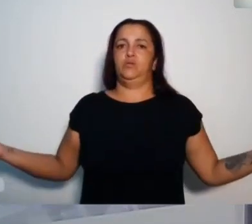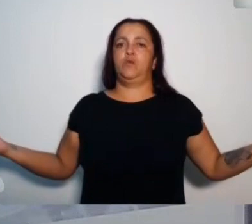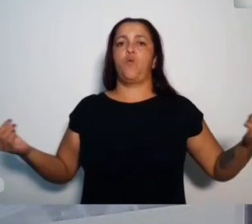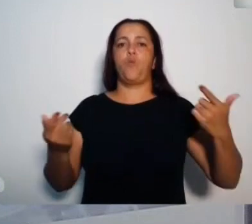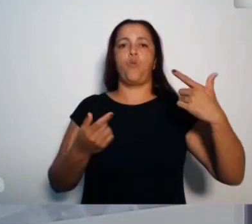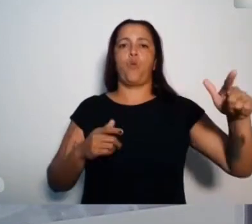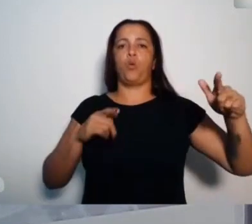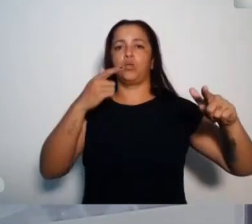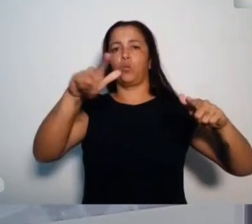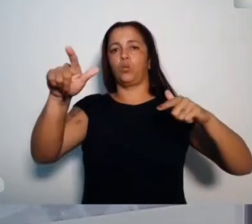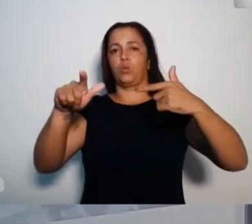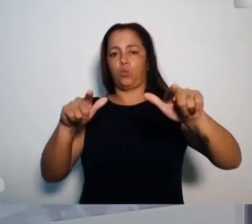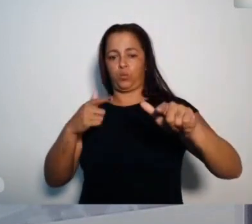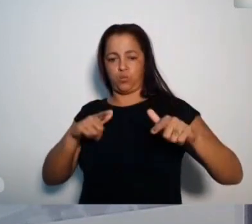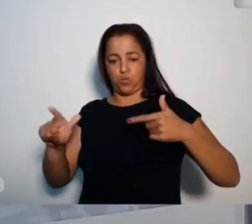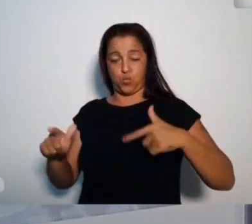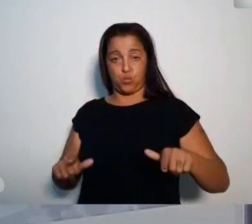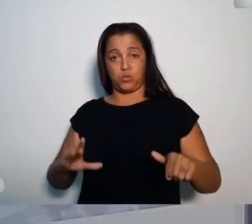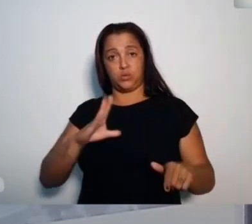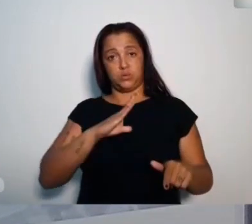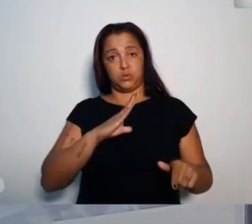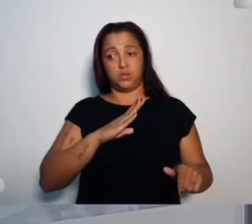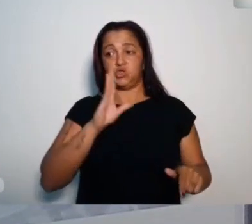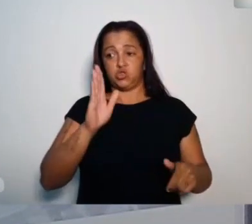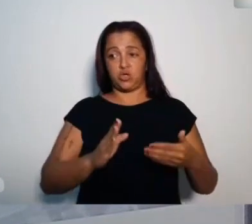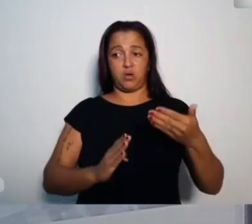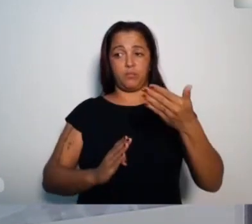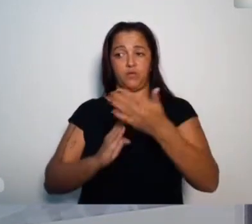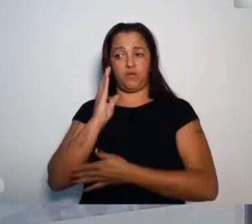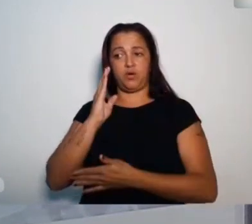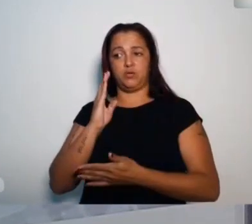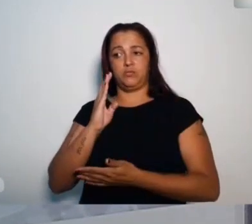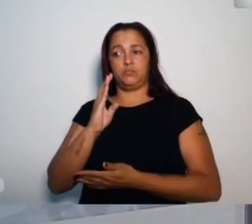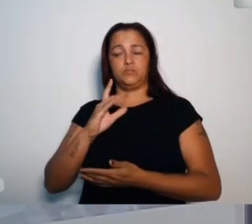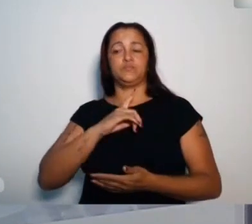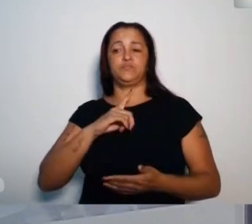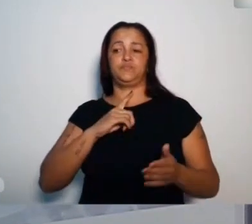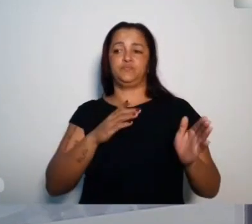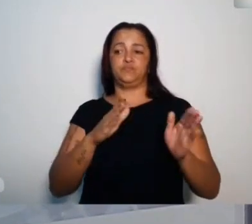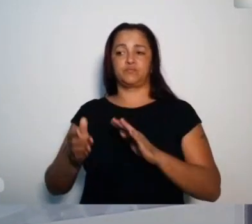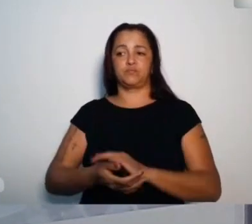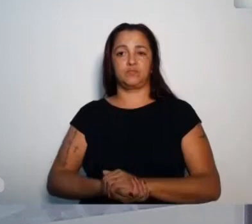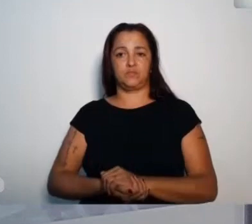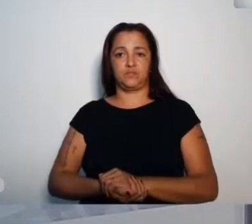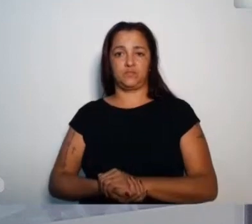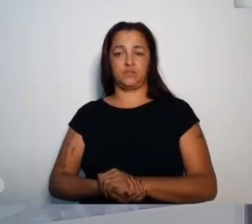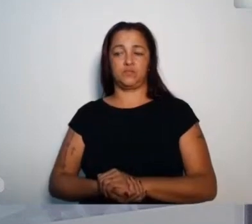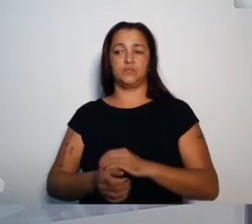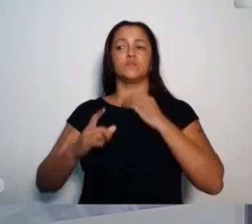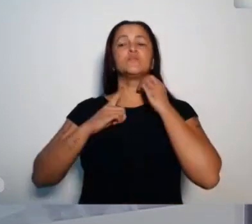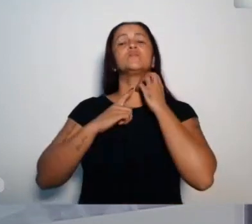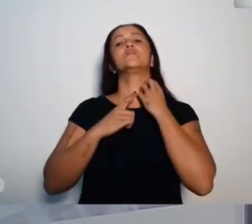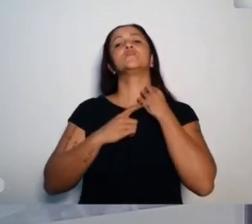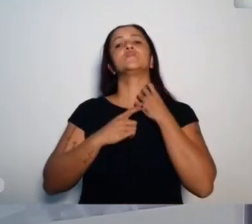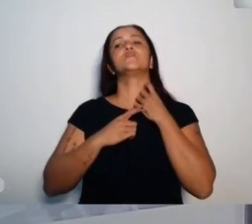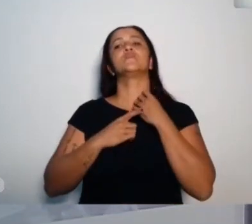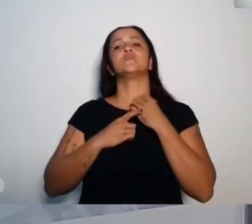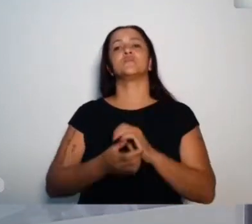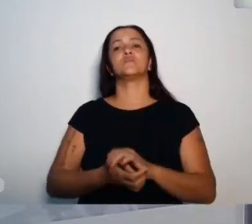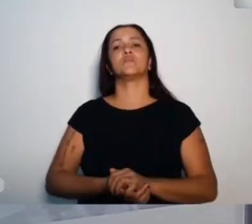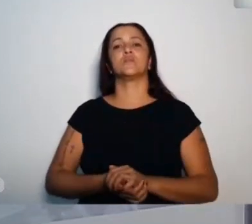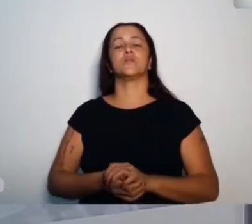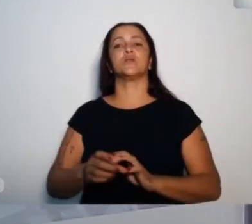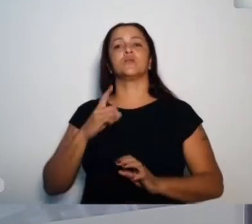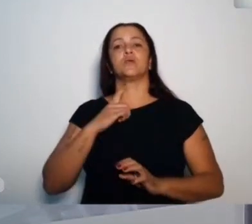já aprovaram. Tem quem diz que não tem fiscalização, mas como que nós vamos fiscalizar alguma coisa que nem